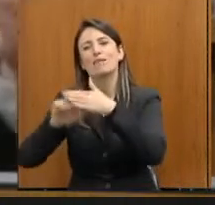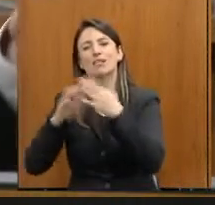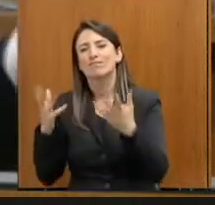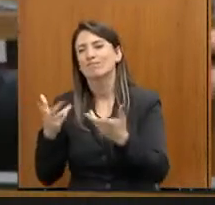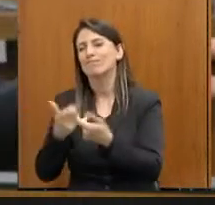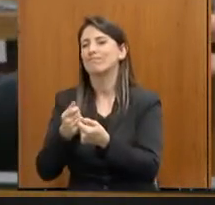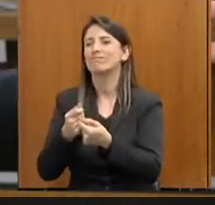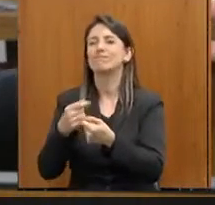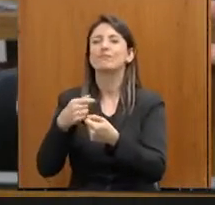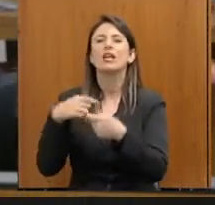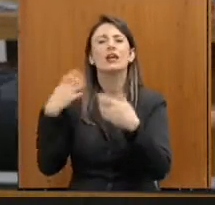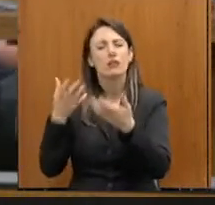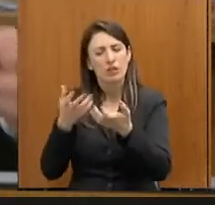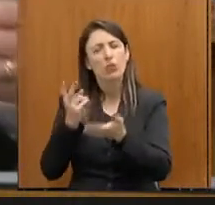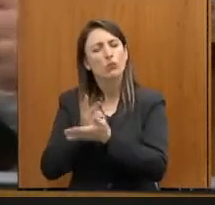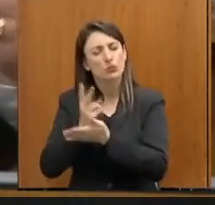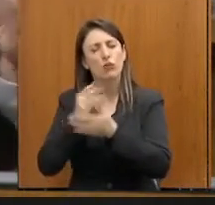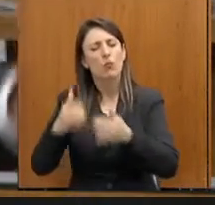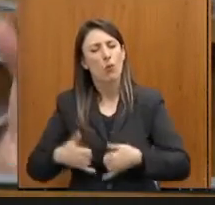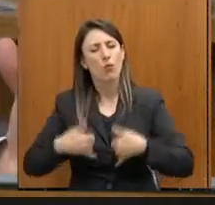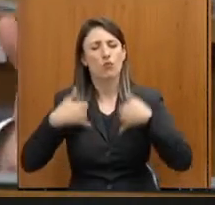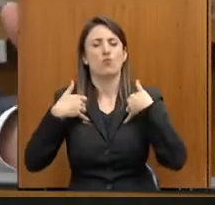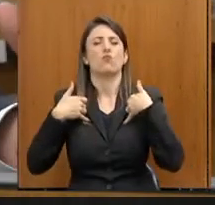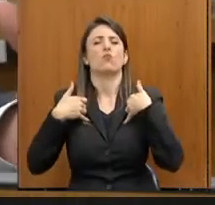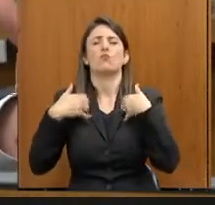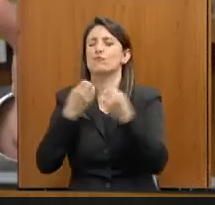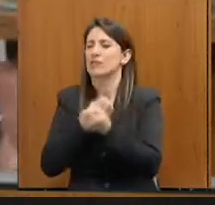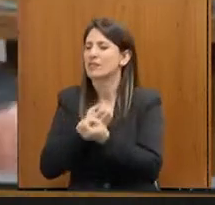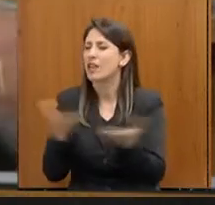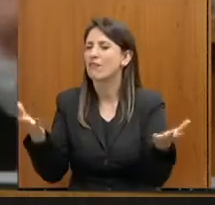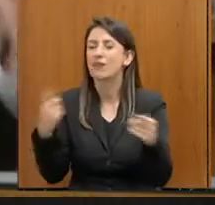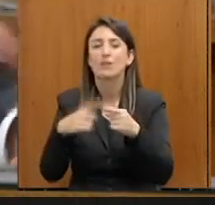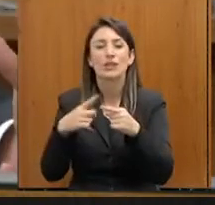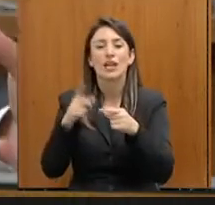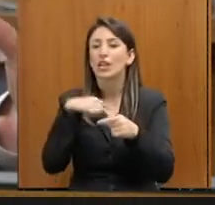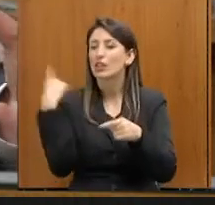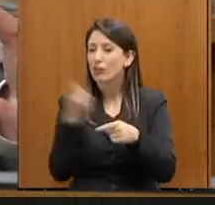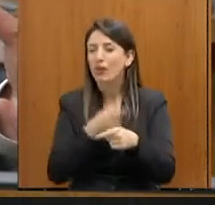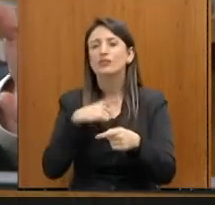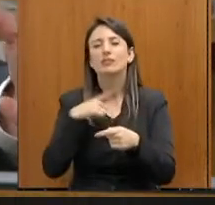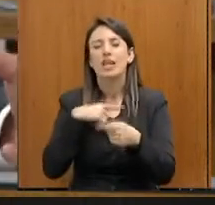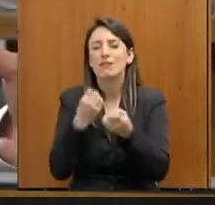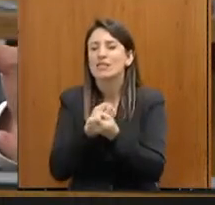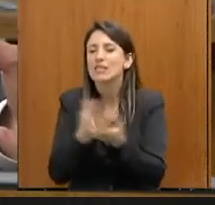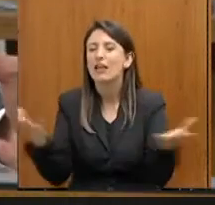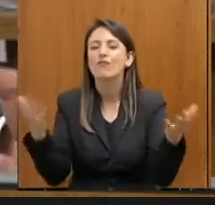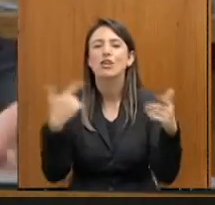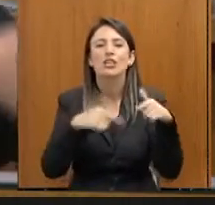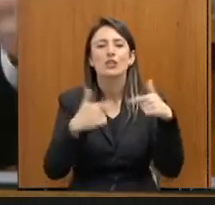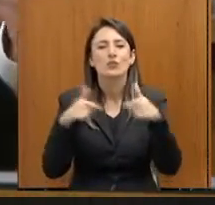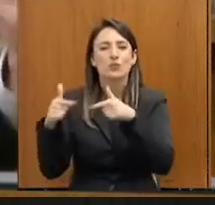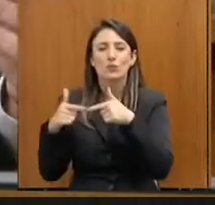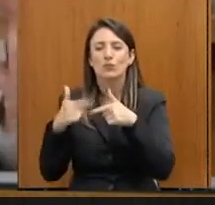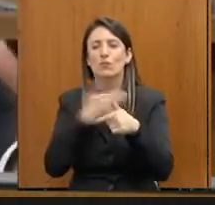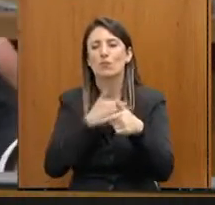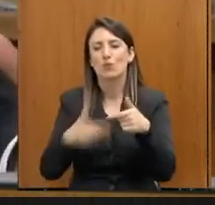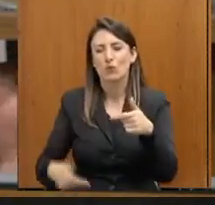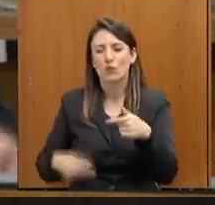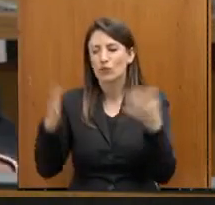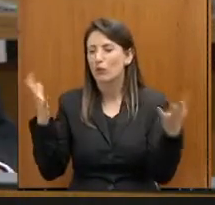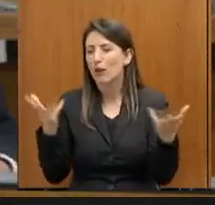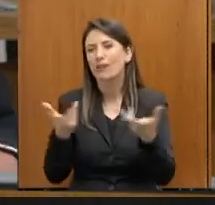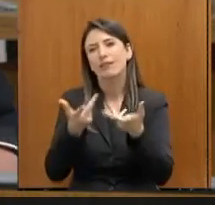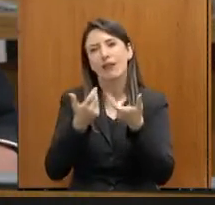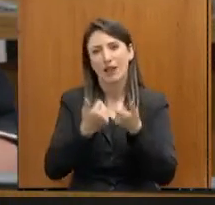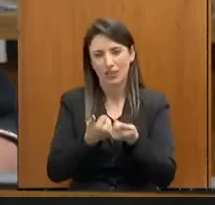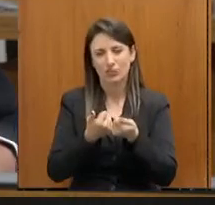de poder servir Afinal nós temos uma concessão de um serviço público e servido um serviço público de qualidade